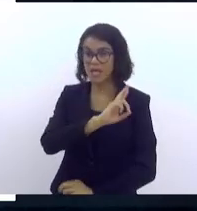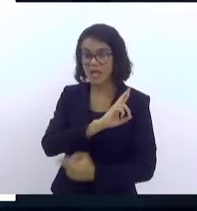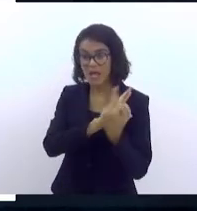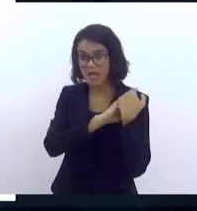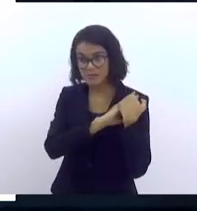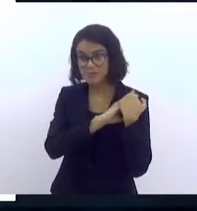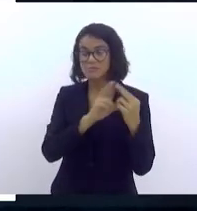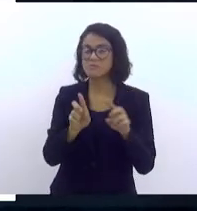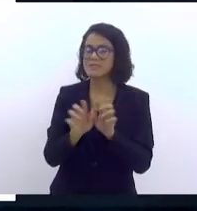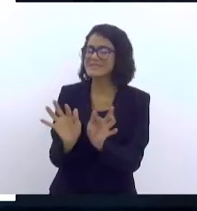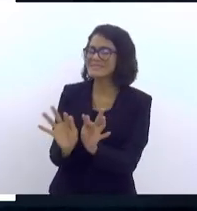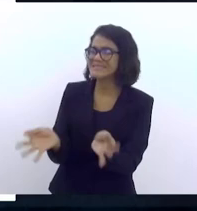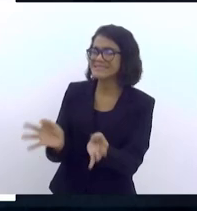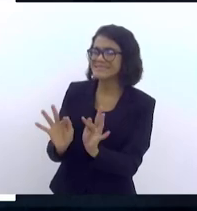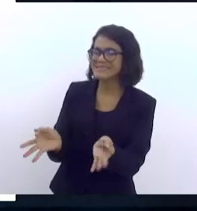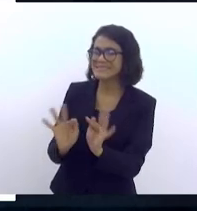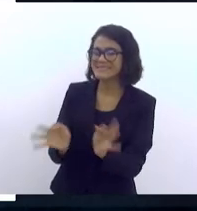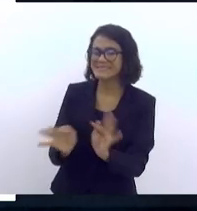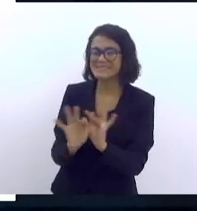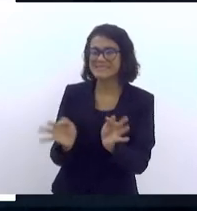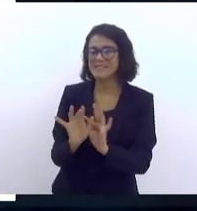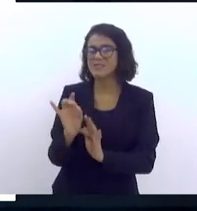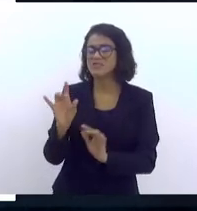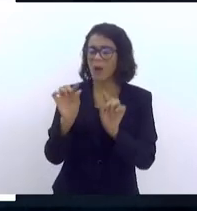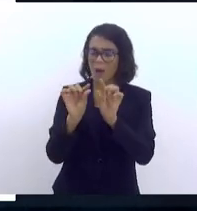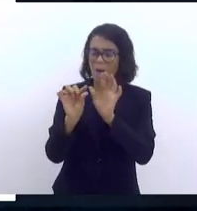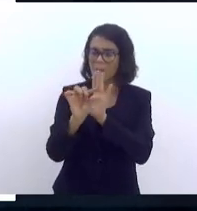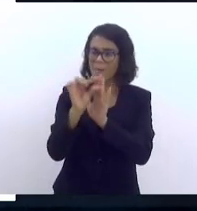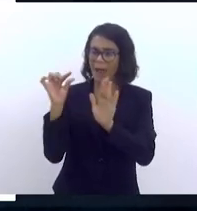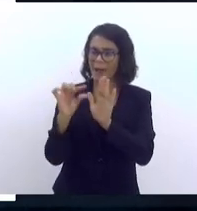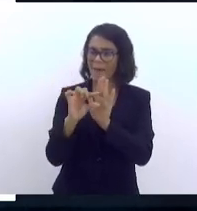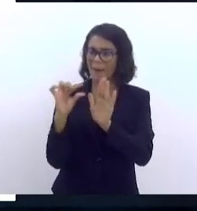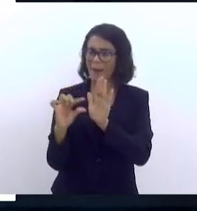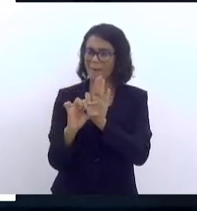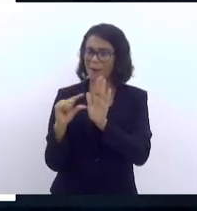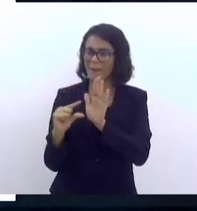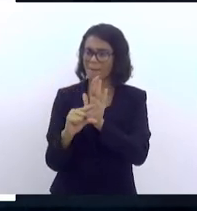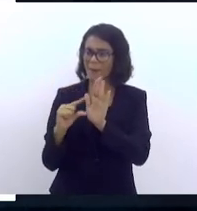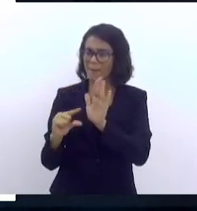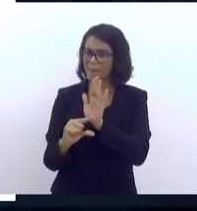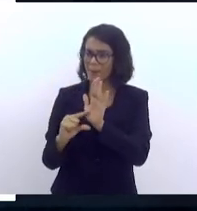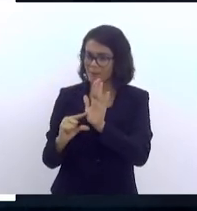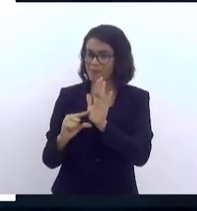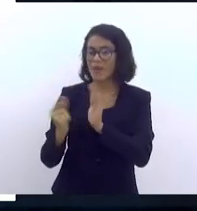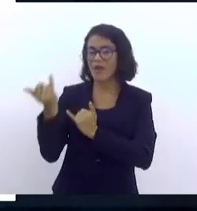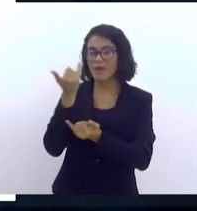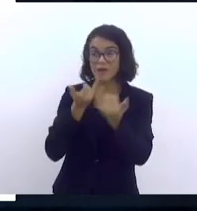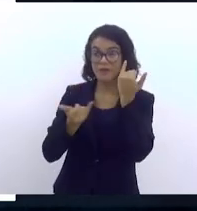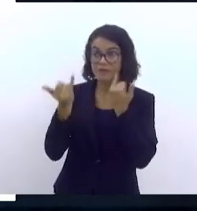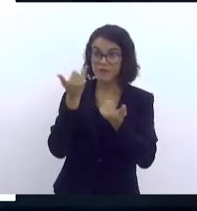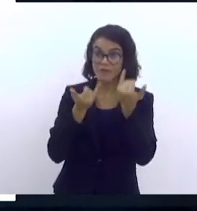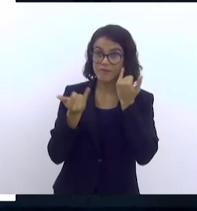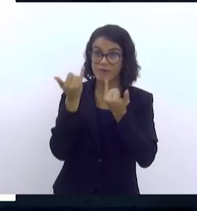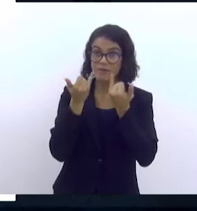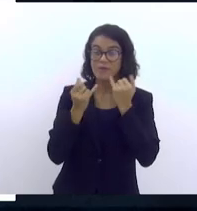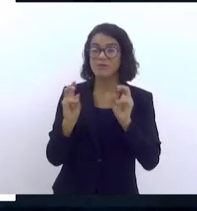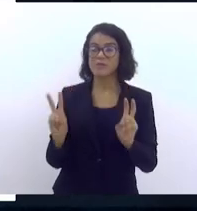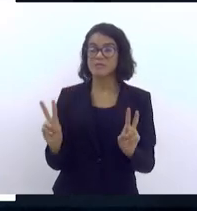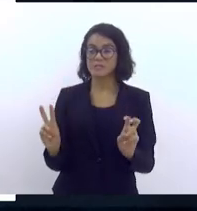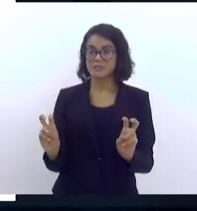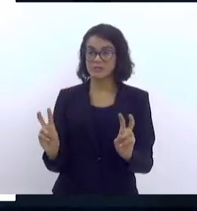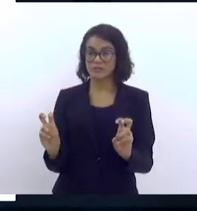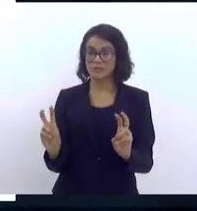assim de usar são praticamente parágrafos que trazem informações sobre